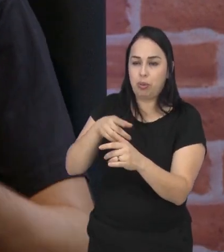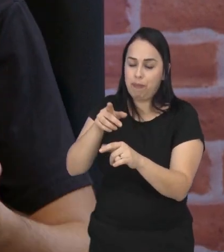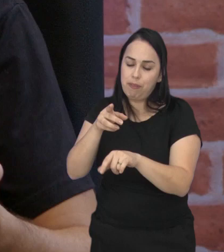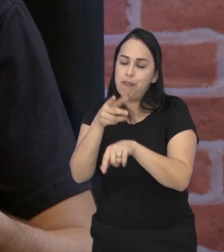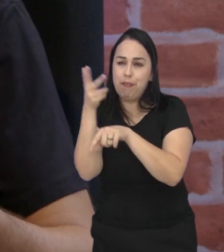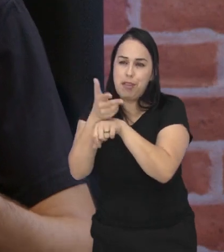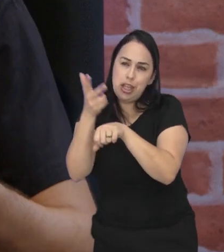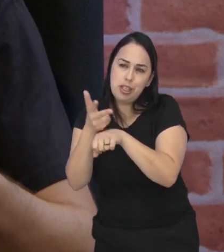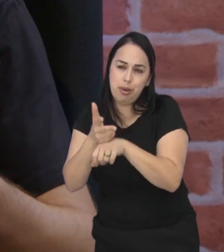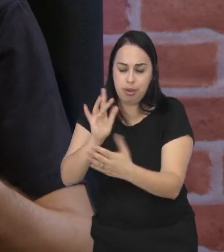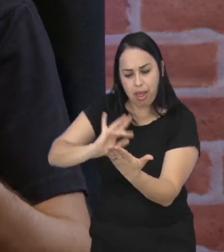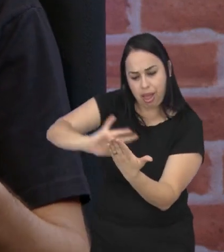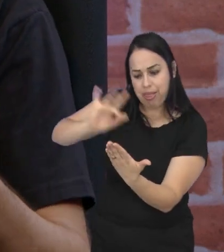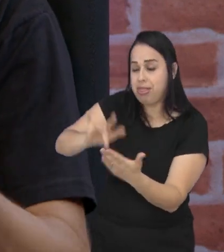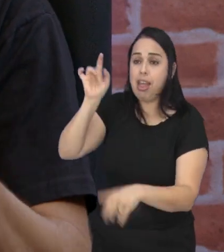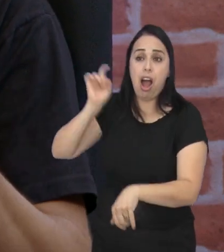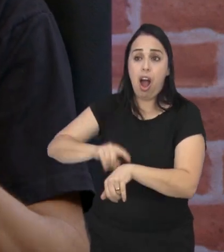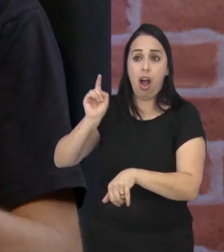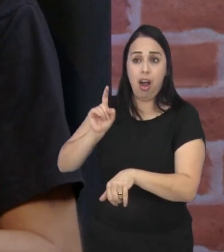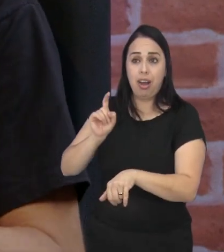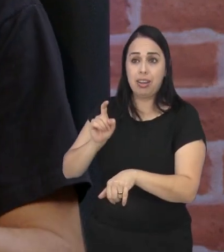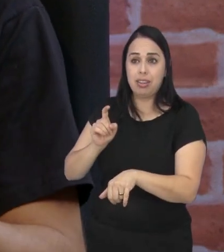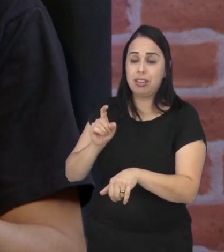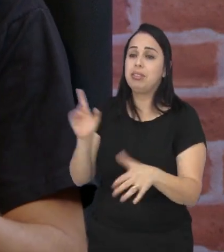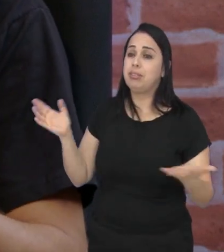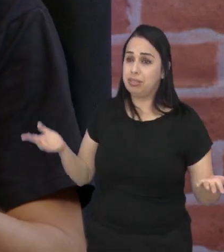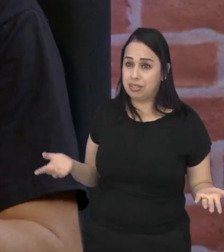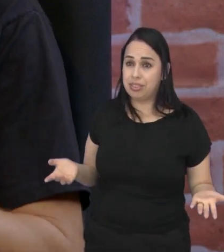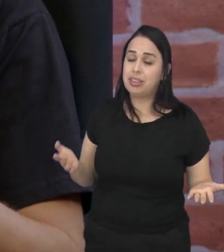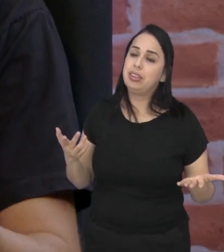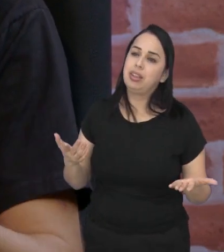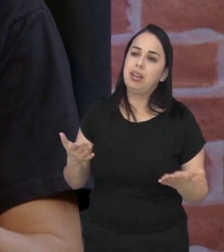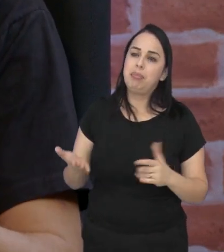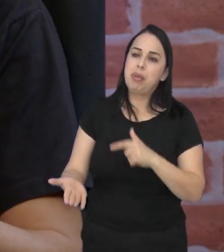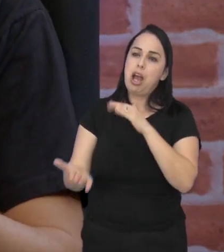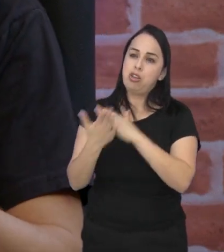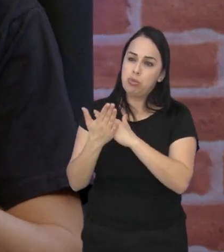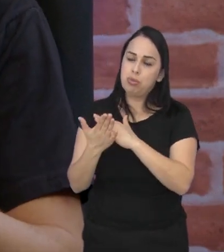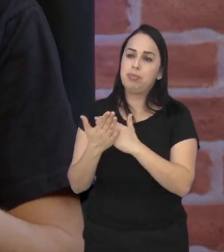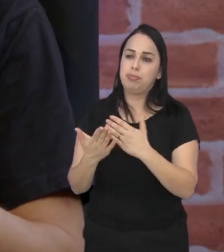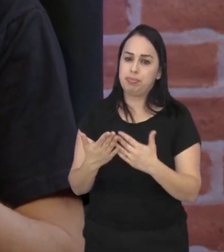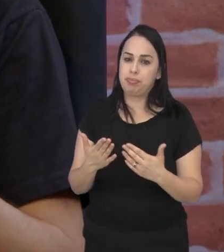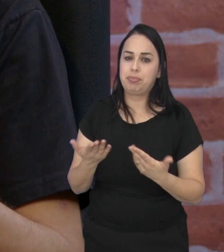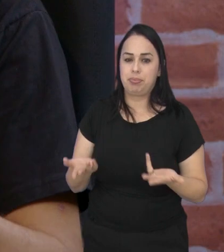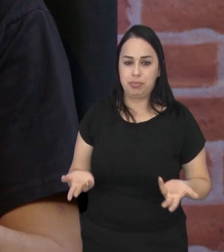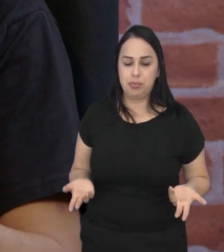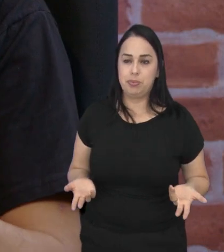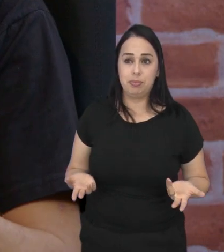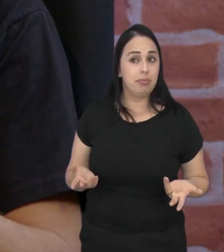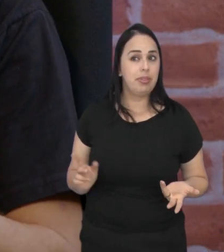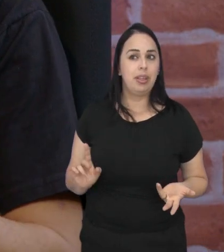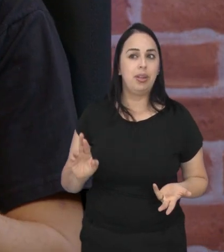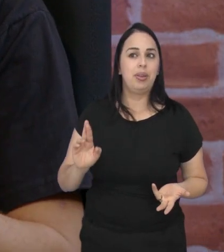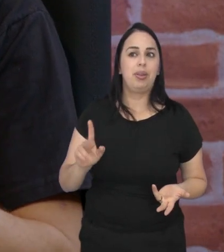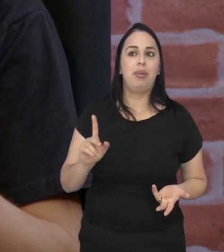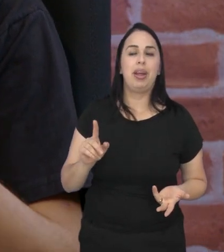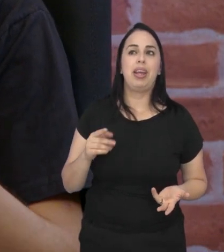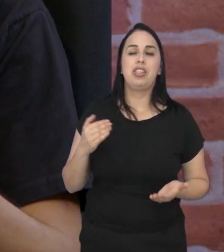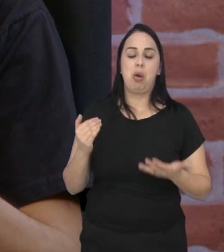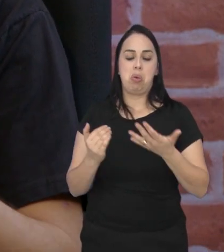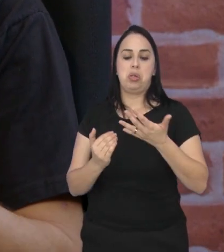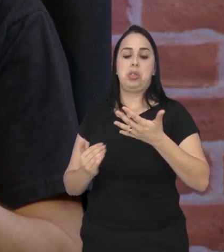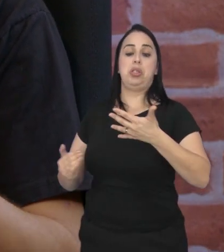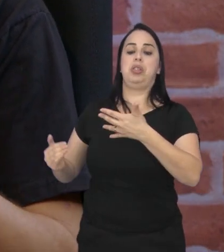Rosa agora. Você entra ali e você acessa, na rede que você quiser. Então tem esse lance. Né?